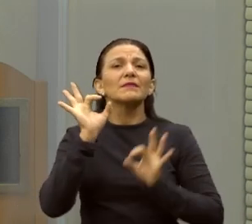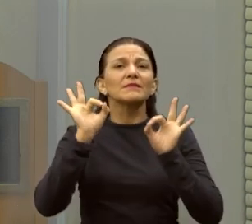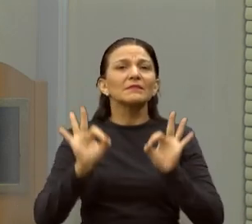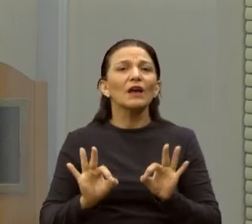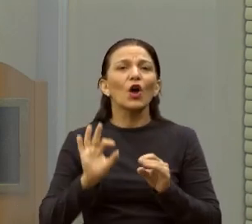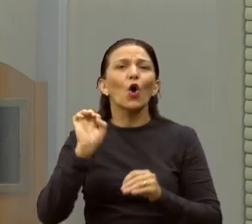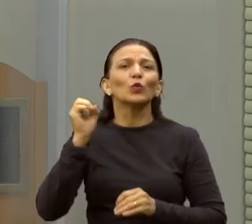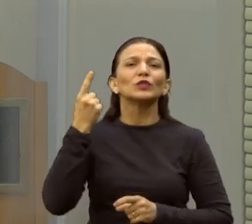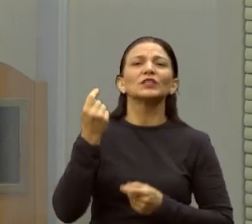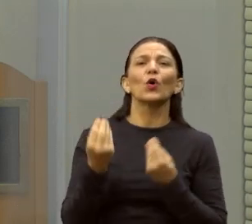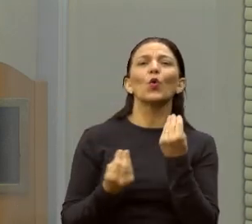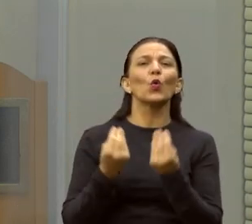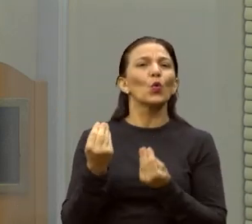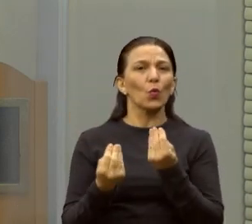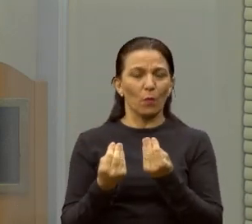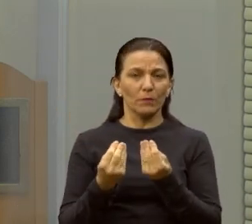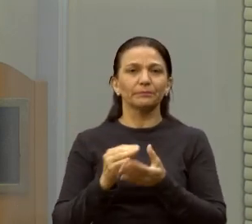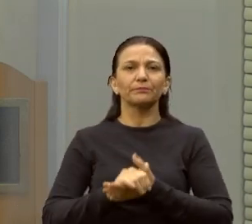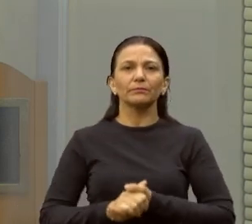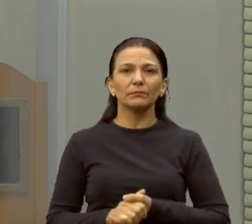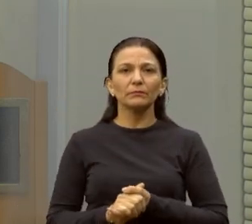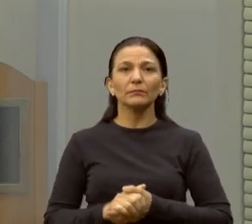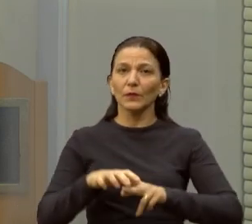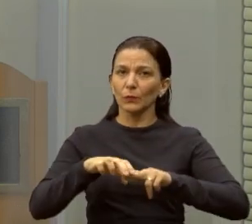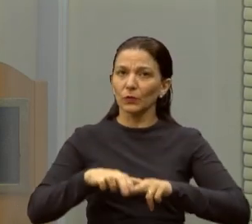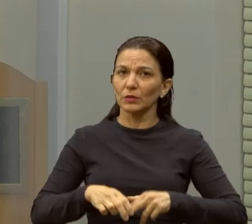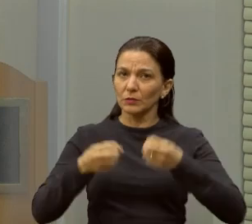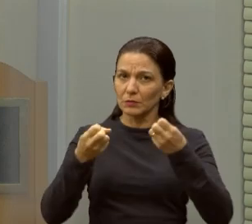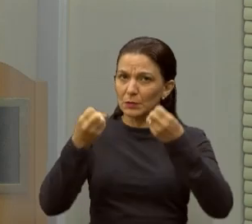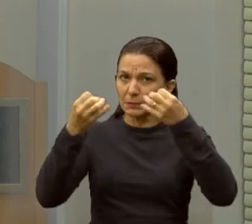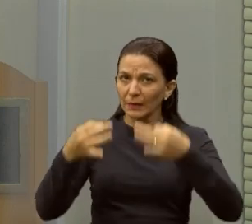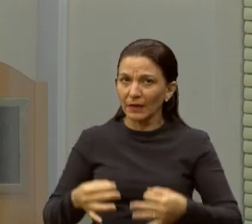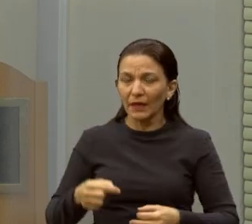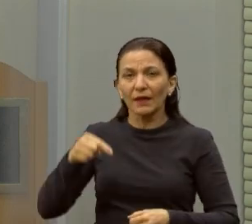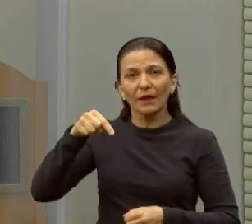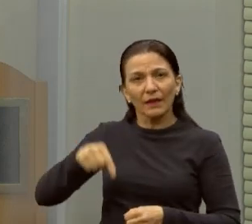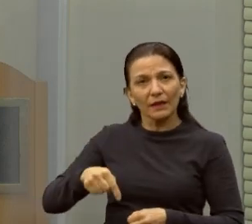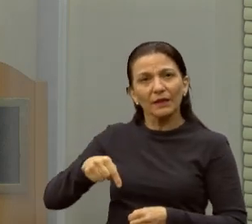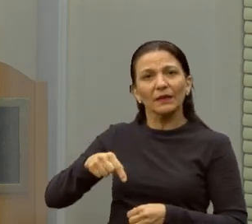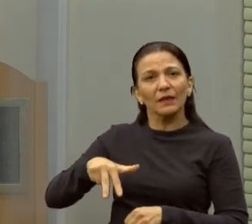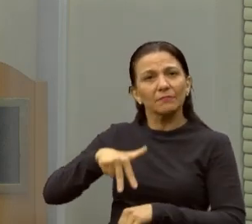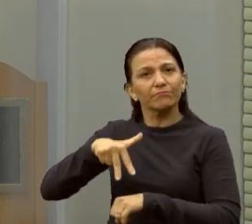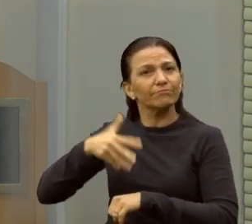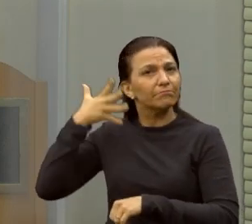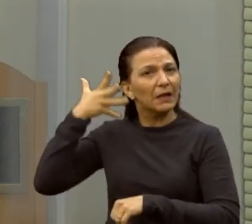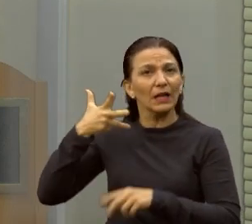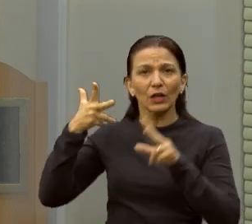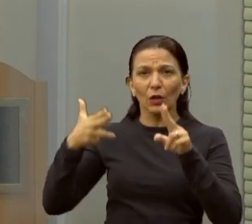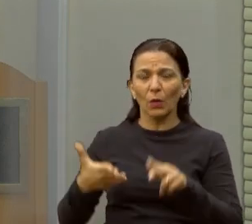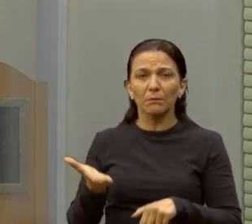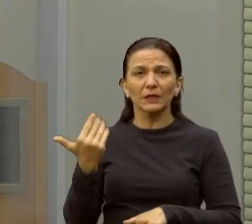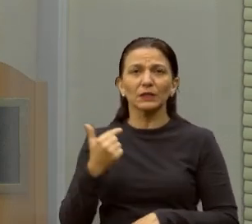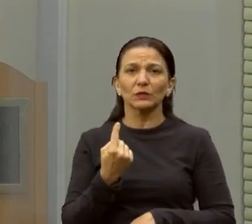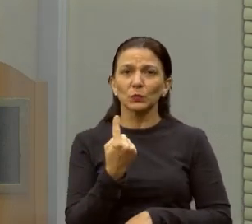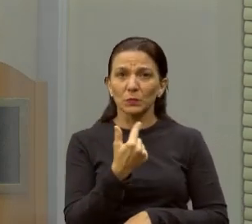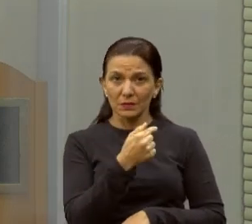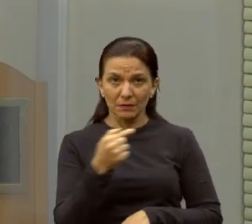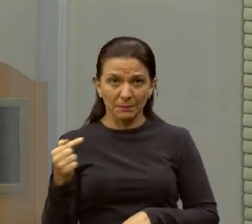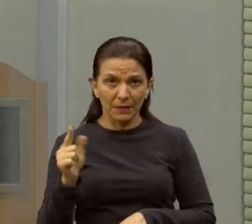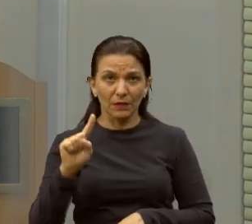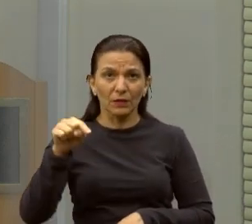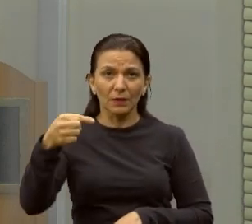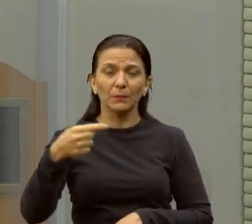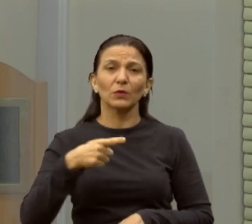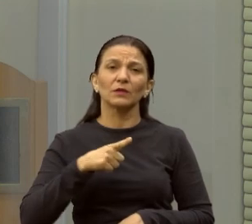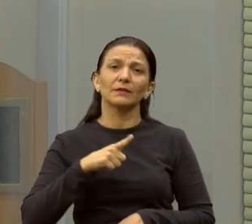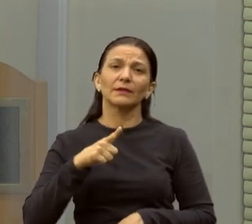reproduzi da mesma forma que o faço aqui uma semana se passou e vem a desagradável